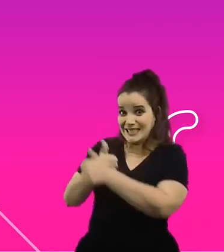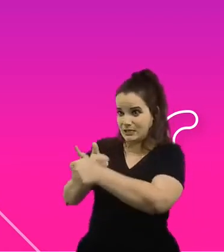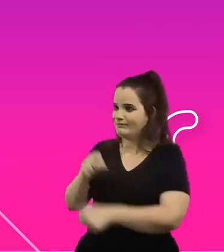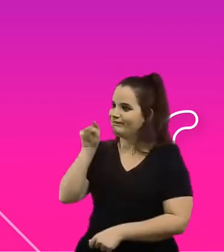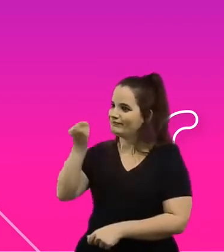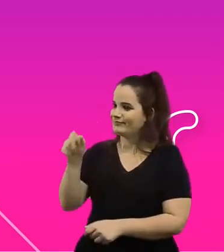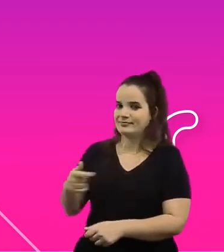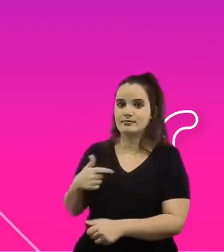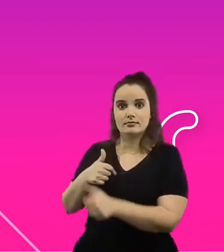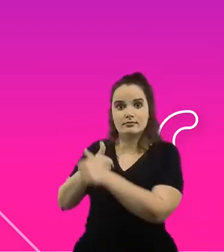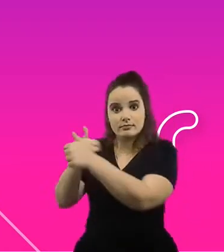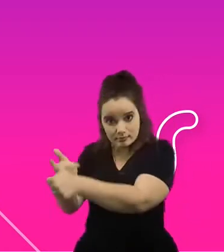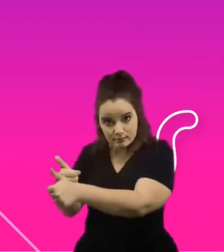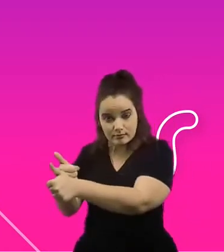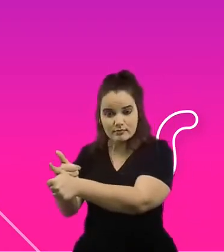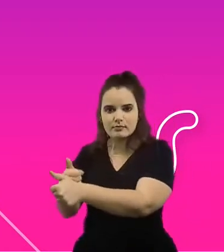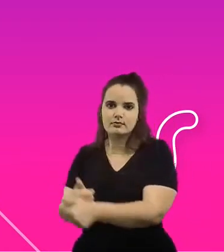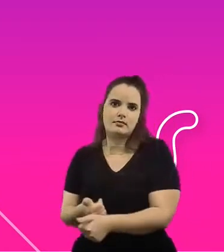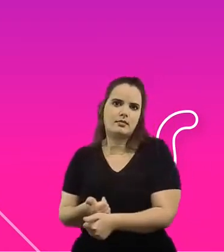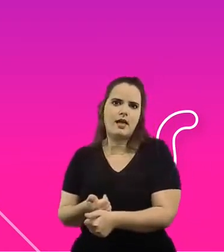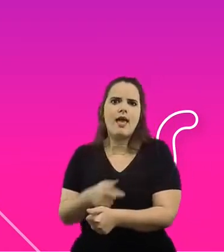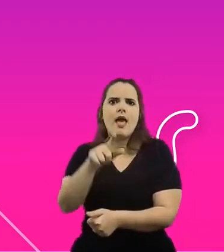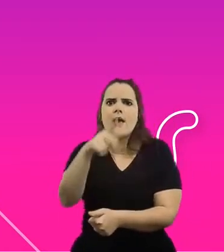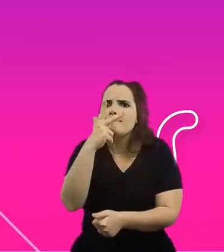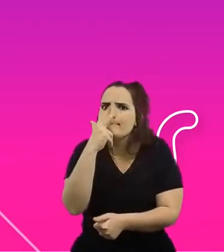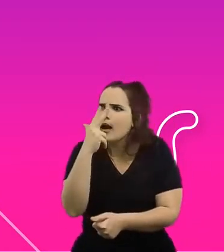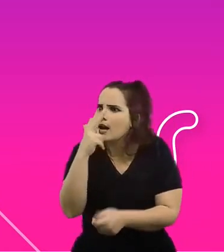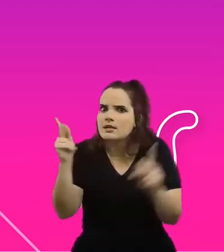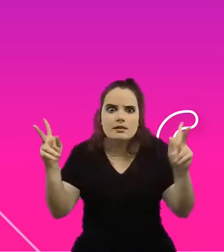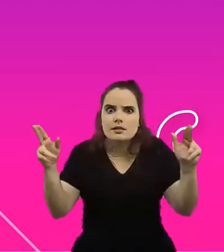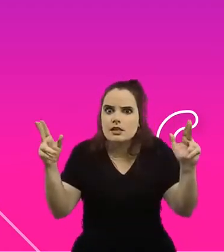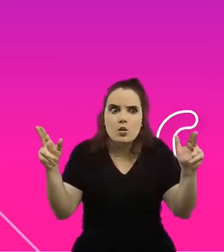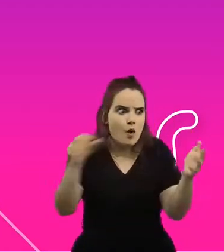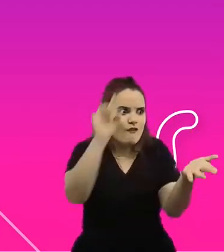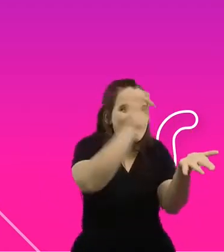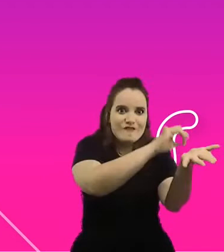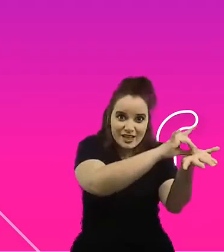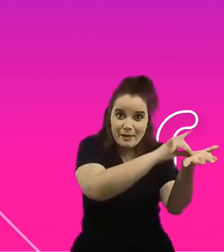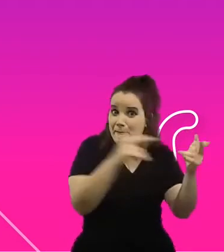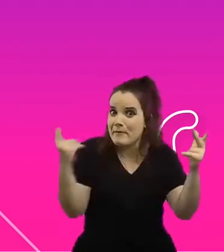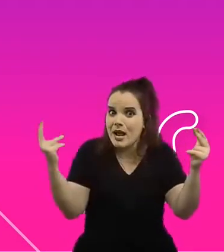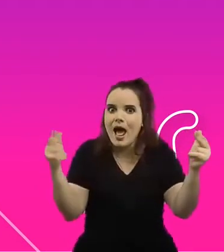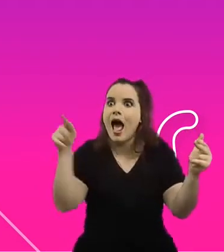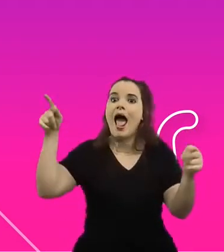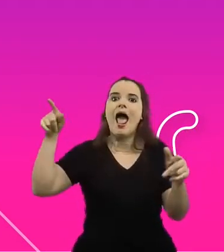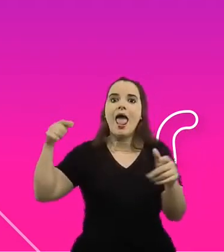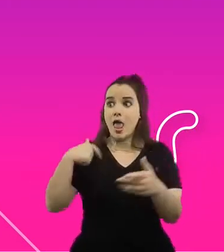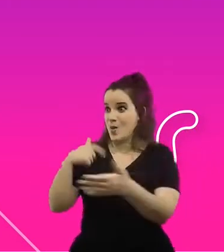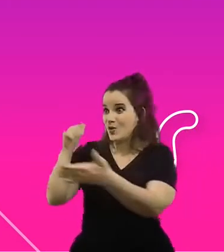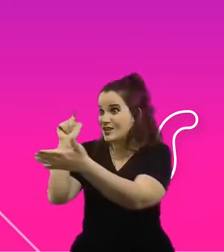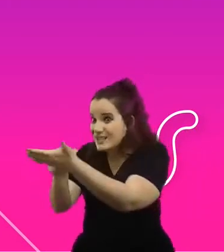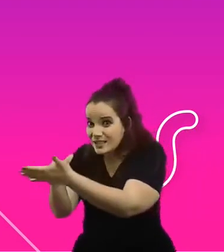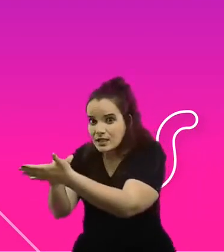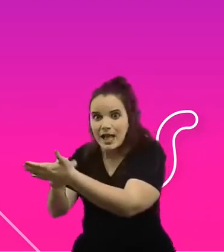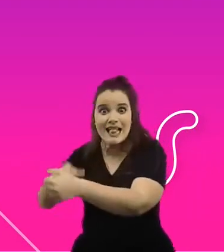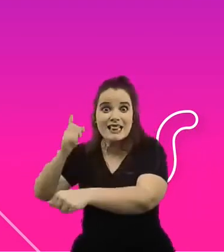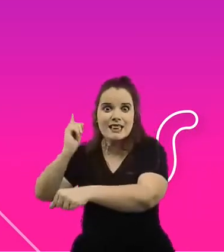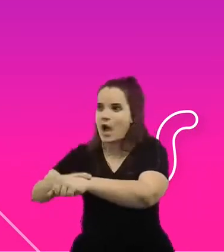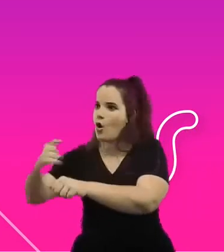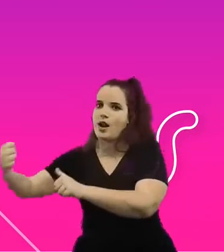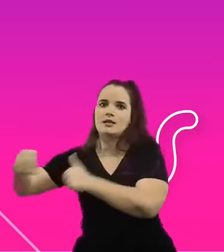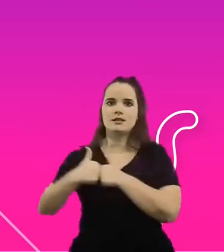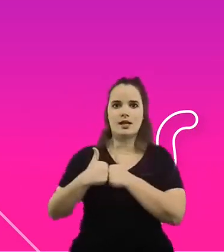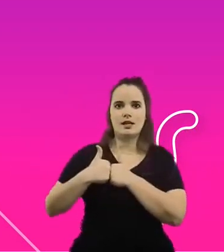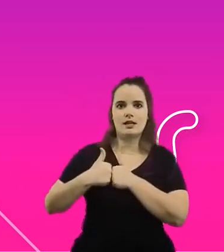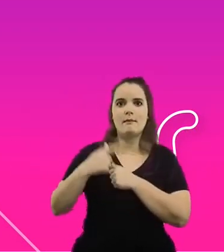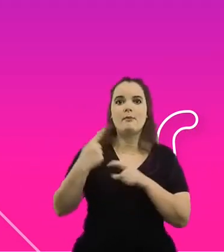uma página muito parecida com a original do banco seguia você de volta automaticamente, ou seja, era um robô, certo? Ele ficava monitorando todo